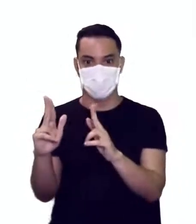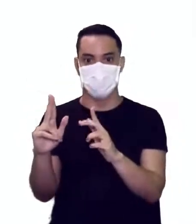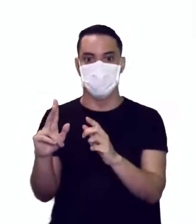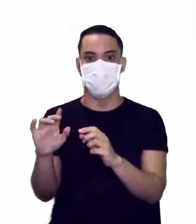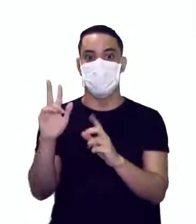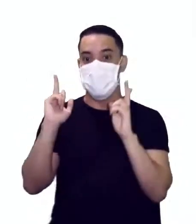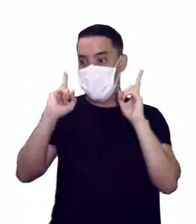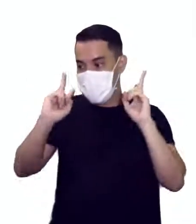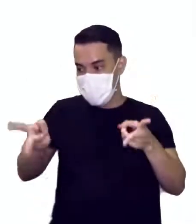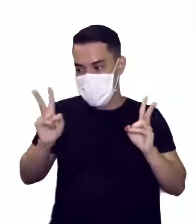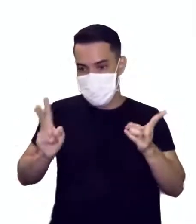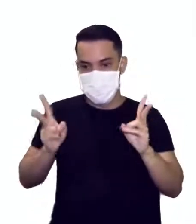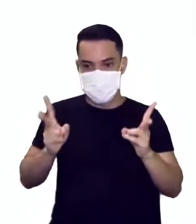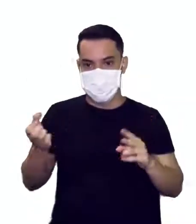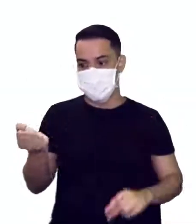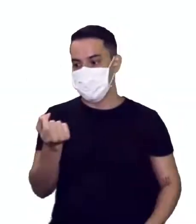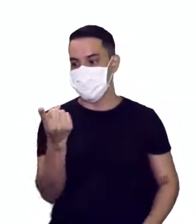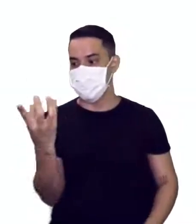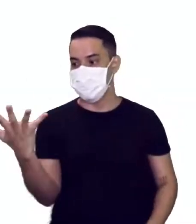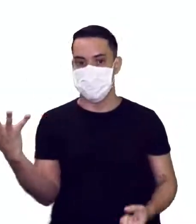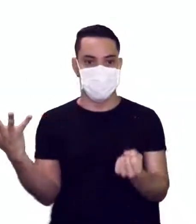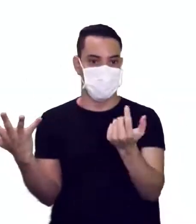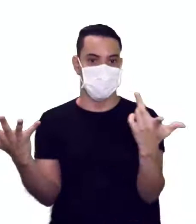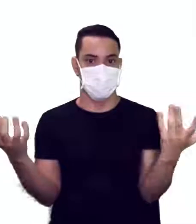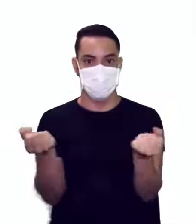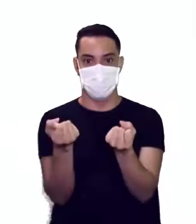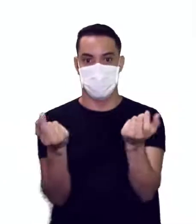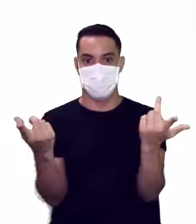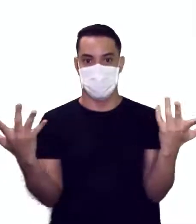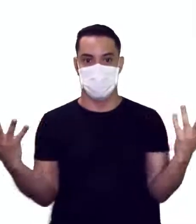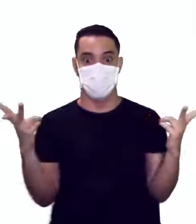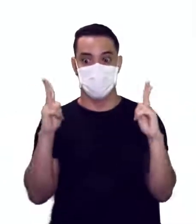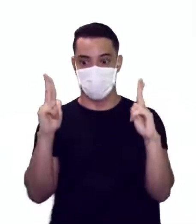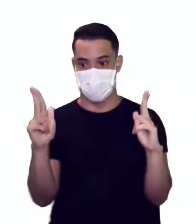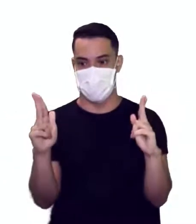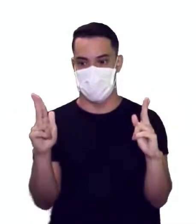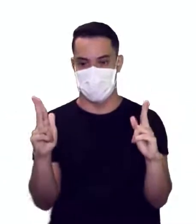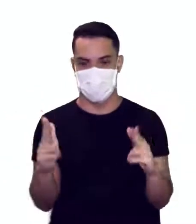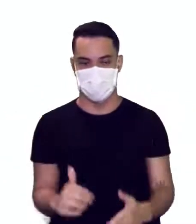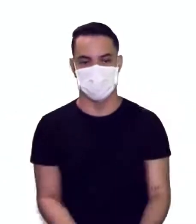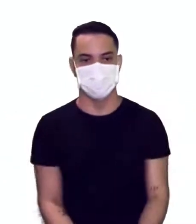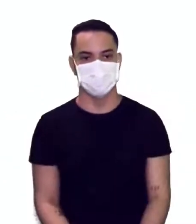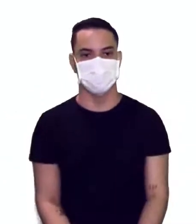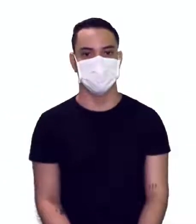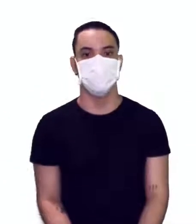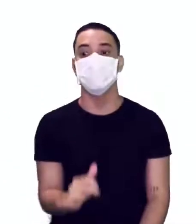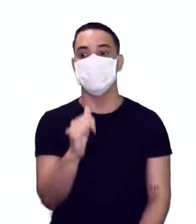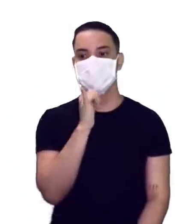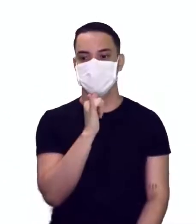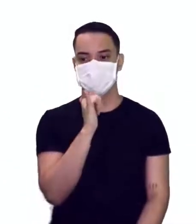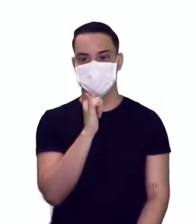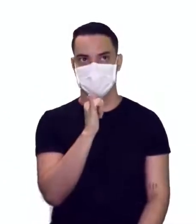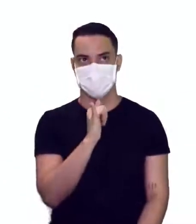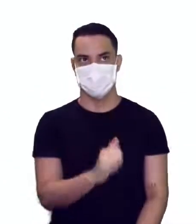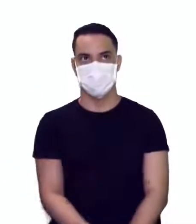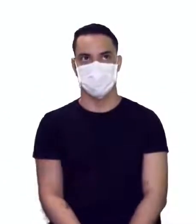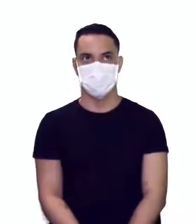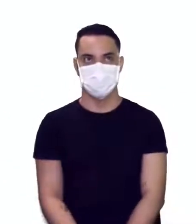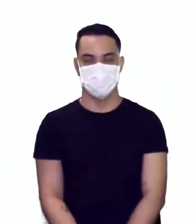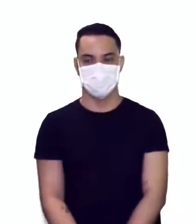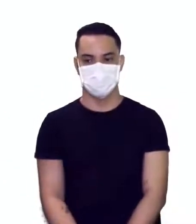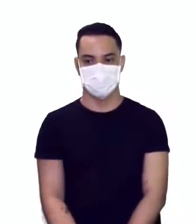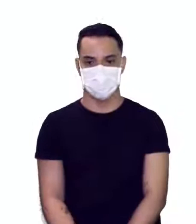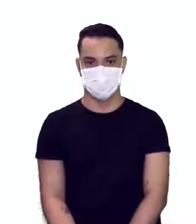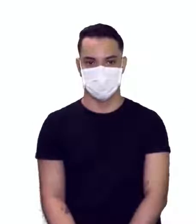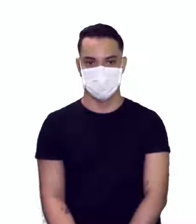com a mesma quantidade de carga. Entendido isso? Ok? Vamos ver um exemplo aqui, olha só.